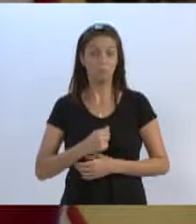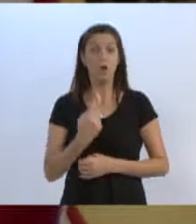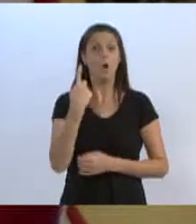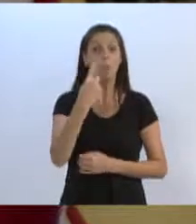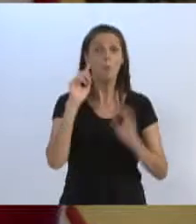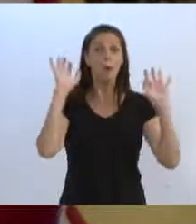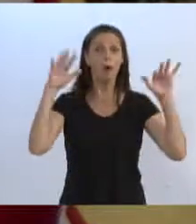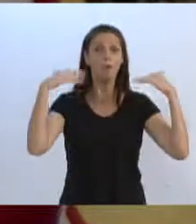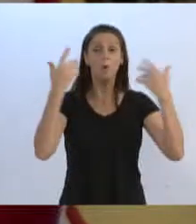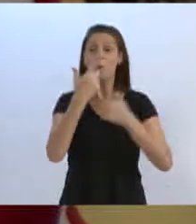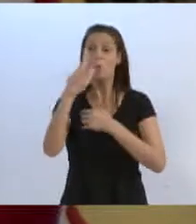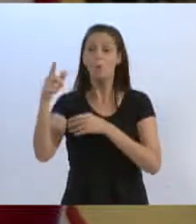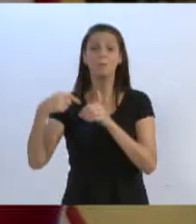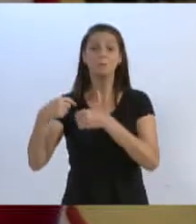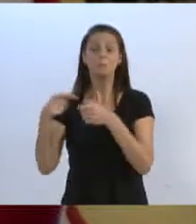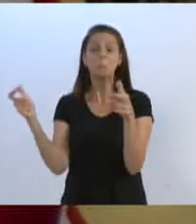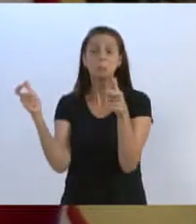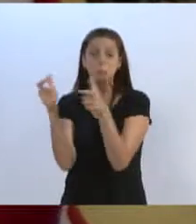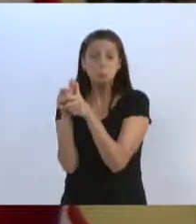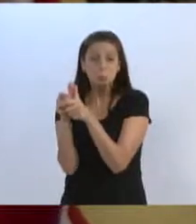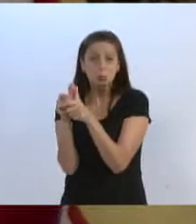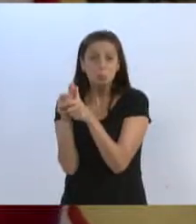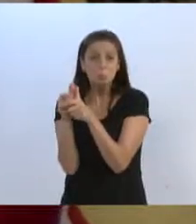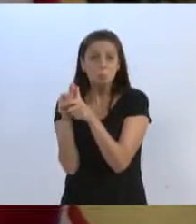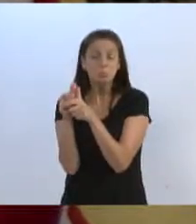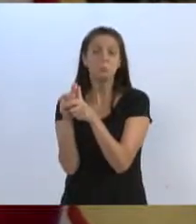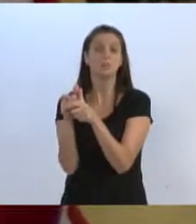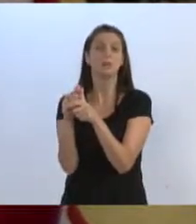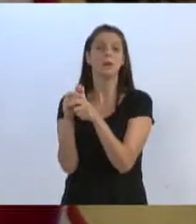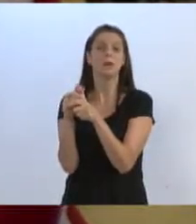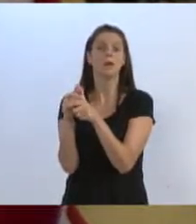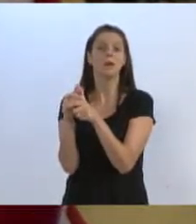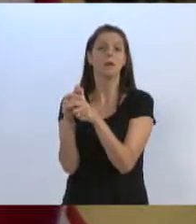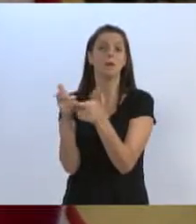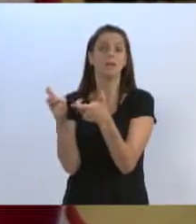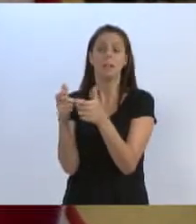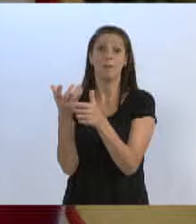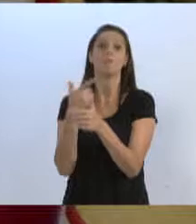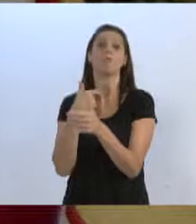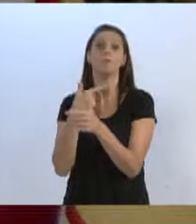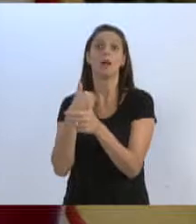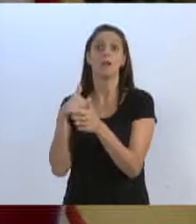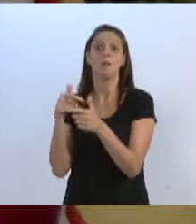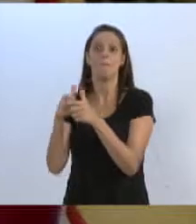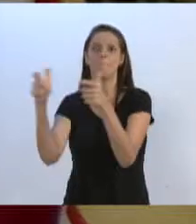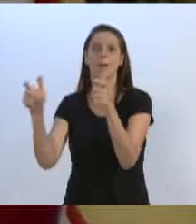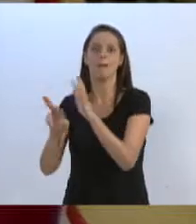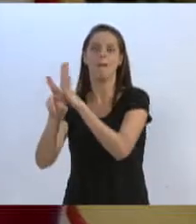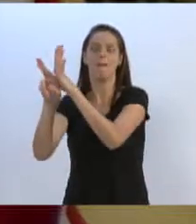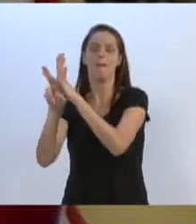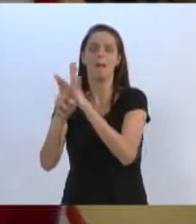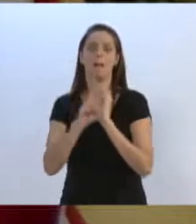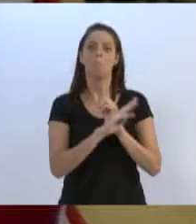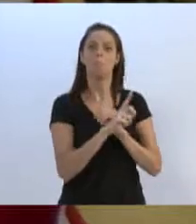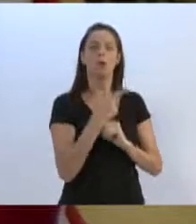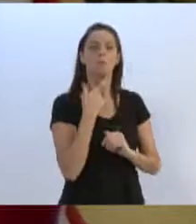cidades menores que Blumenau pensam em aumentar a representatividade, Blumenau quer diminuir. Blumenau quer